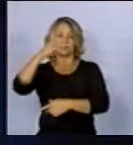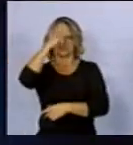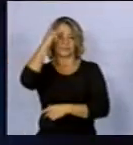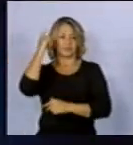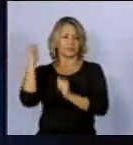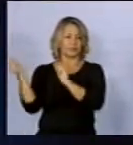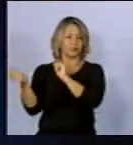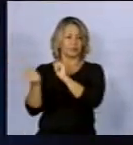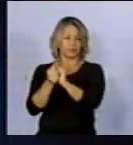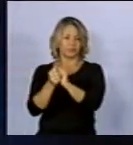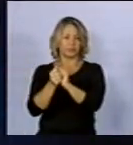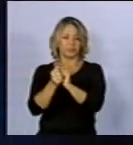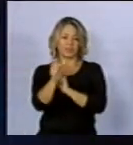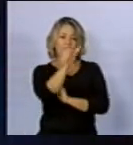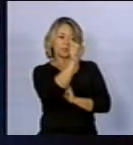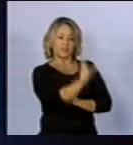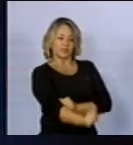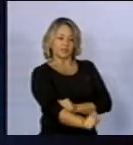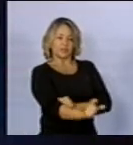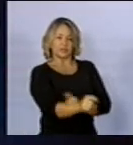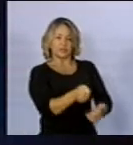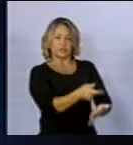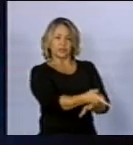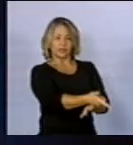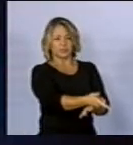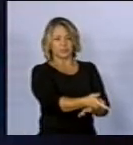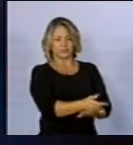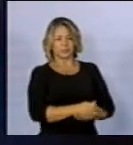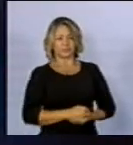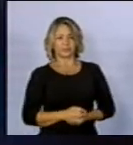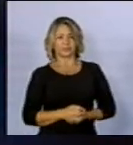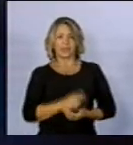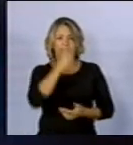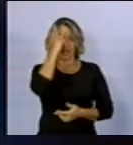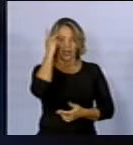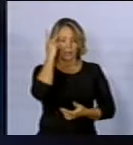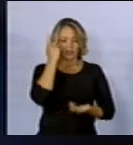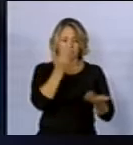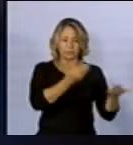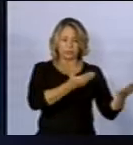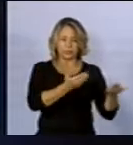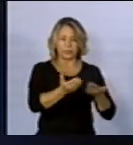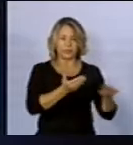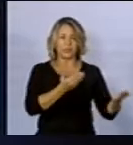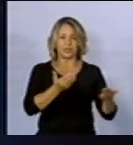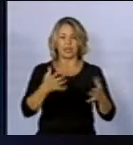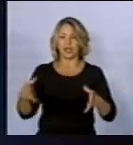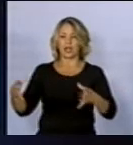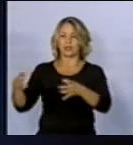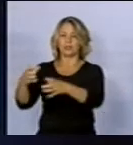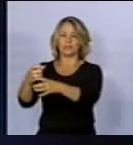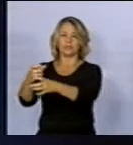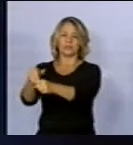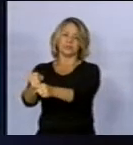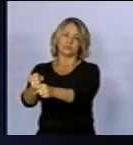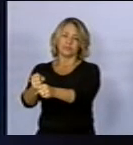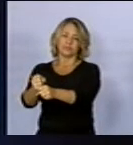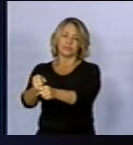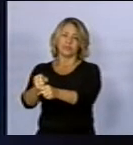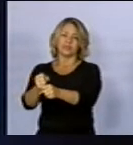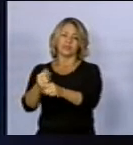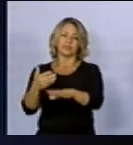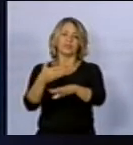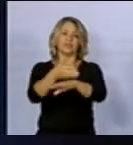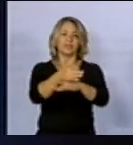à figura de consumidor consumidor equiparado é a coletividade que intervém nesta